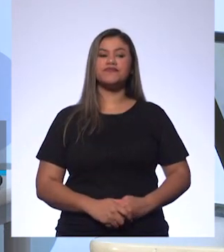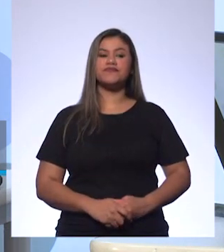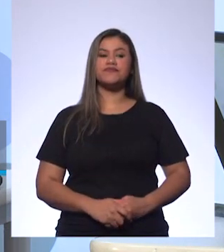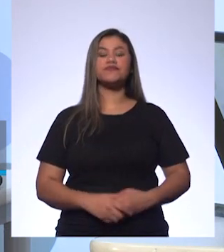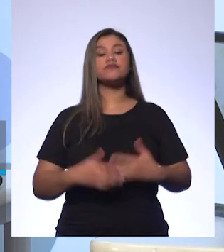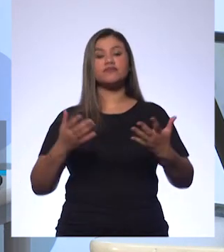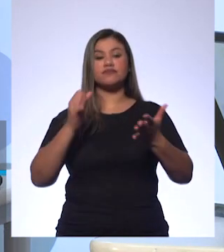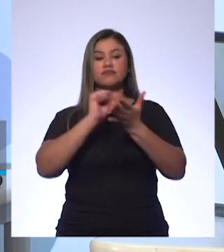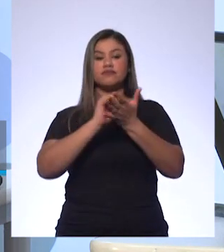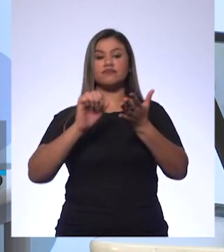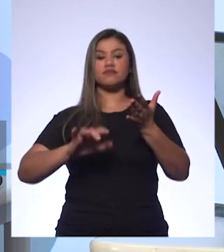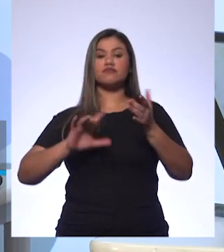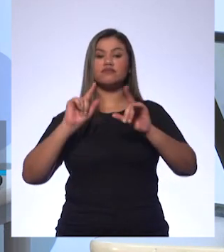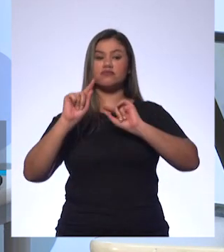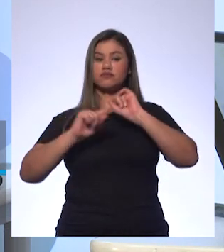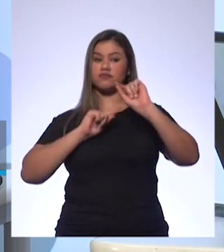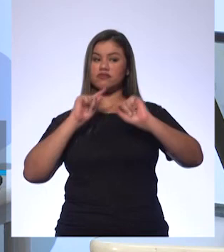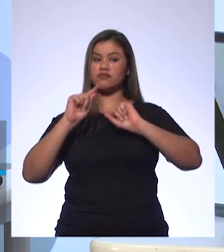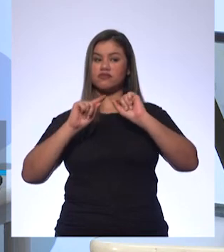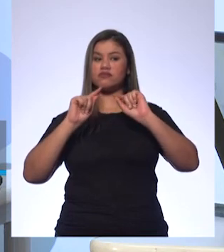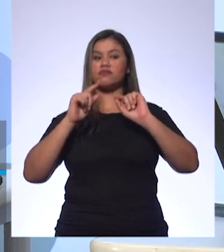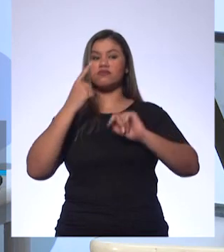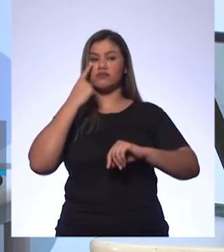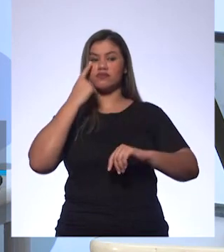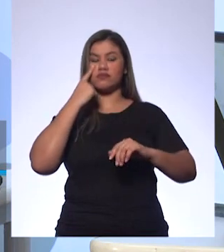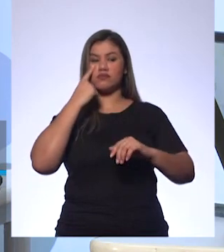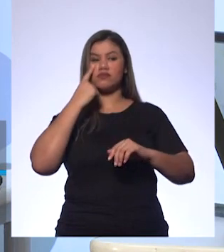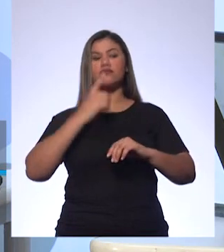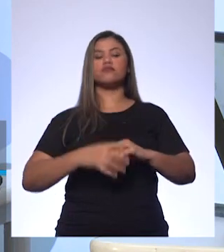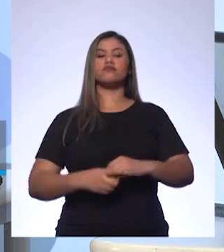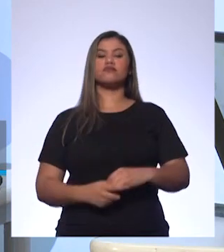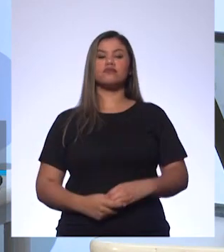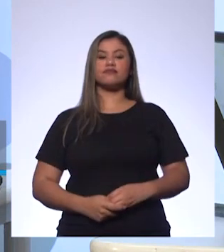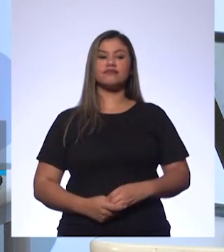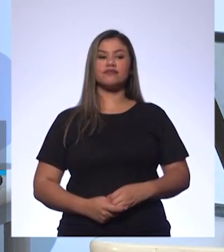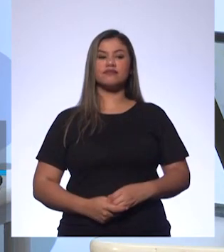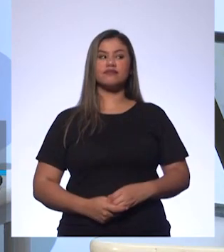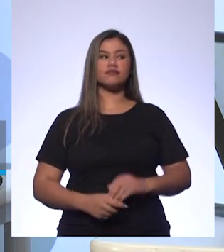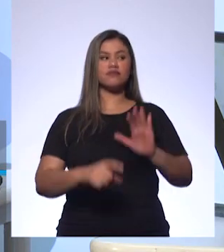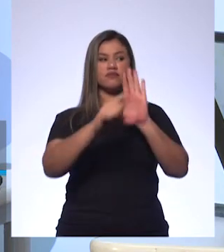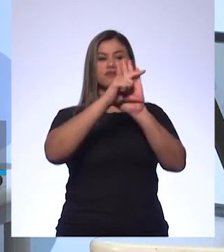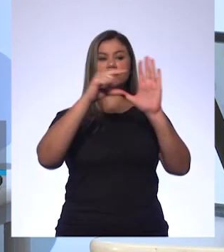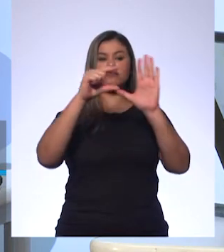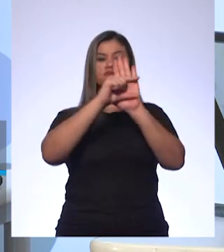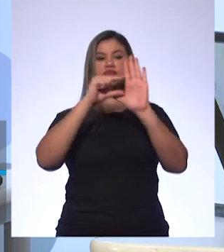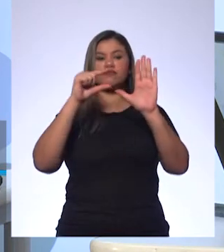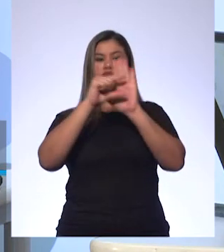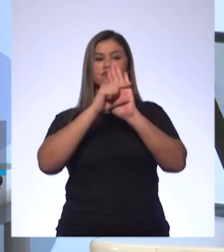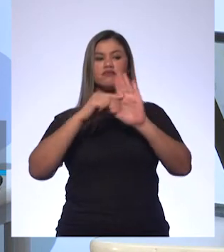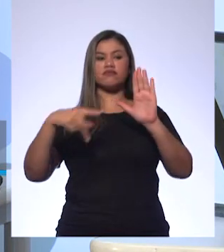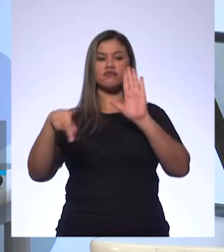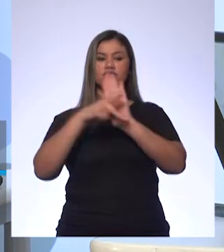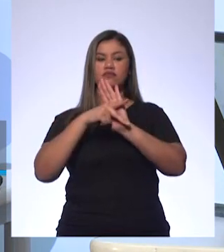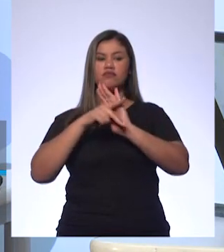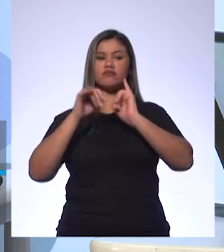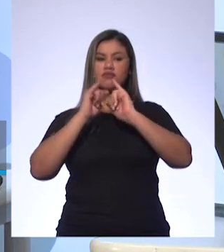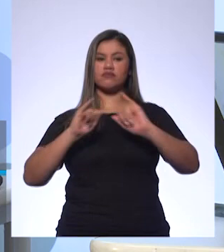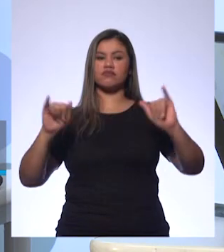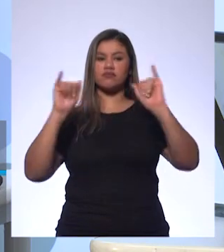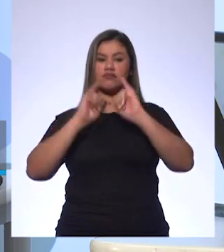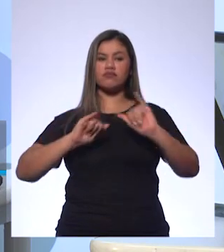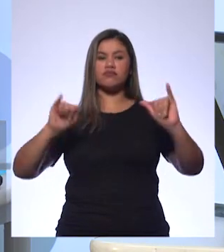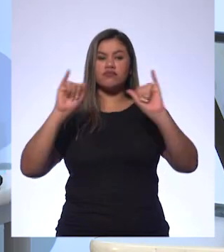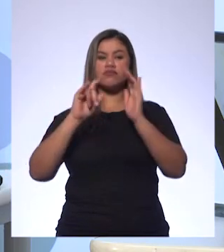a atividade é a seguinte, vou ler a questão. Tá? Nesse trecho que nós colocamos aí, extraído de uma notícia veiculada no Jornal